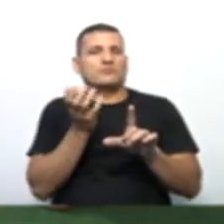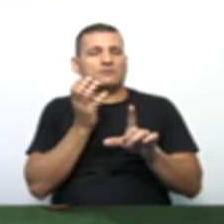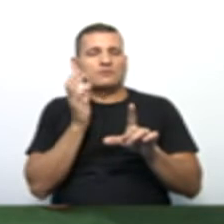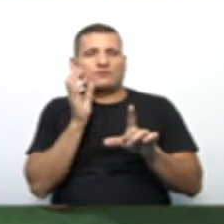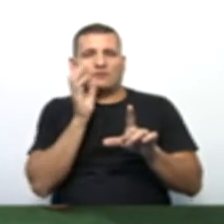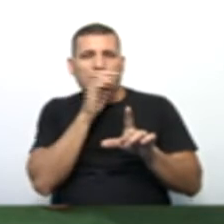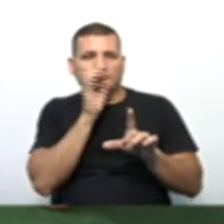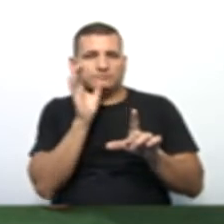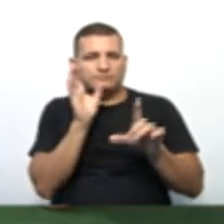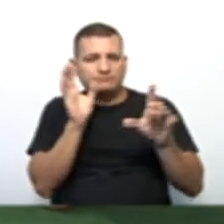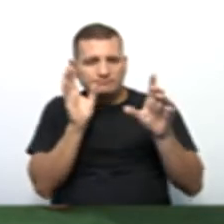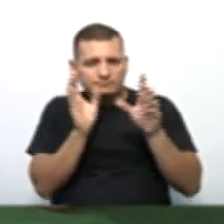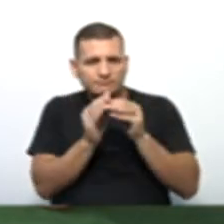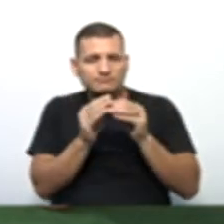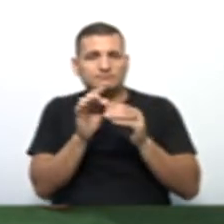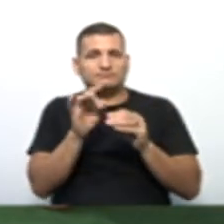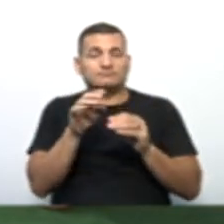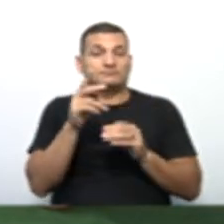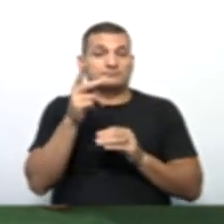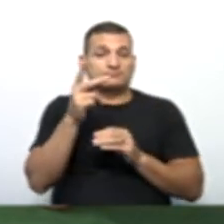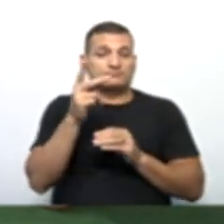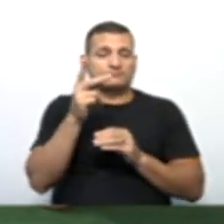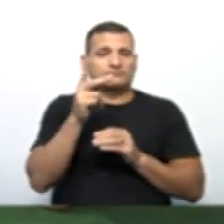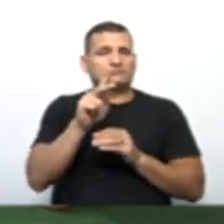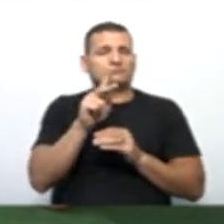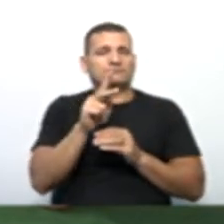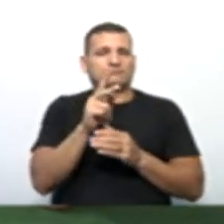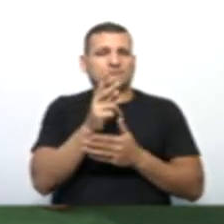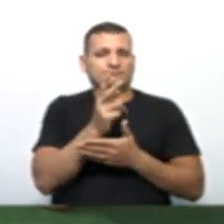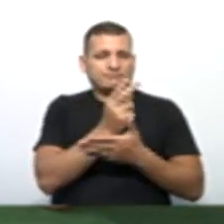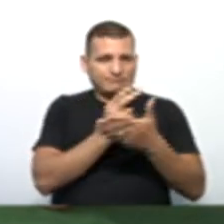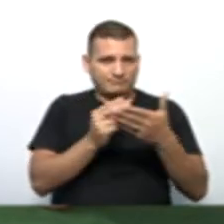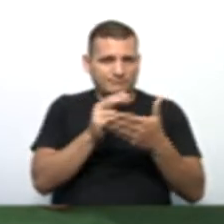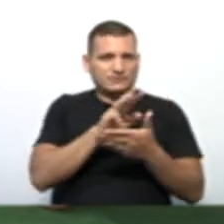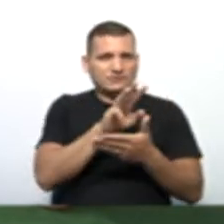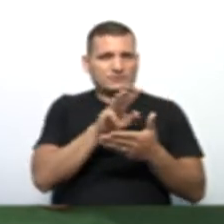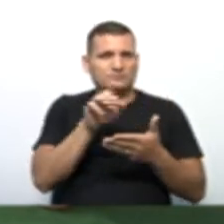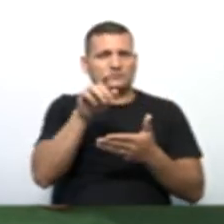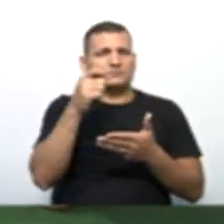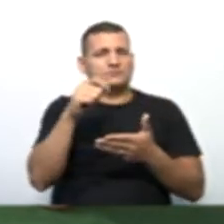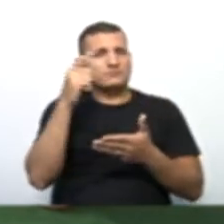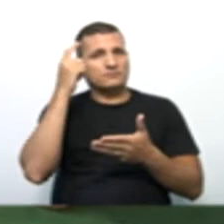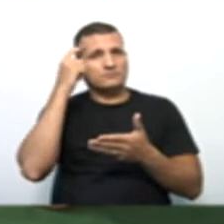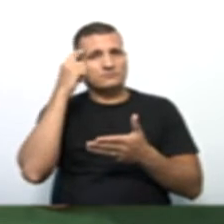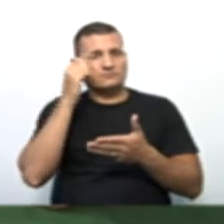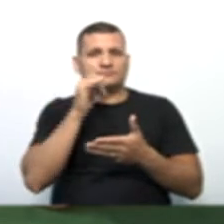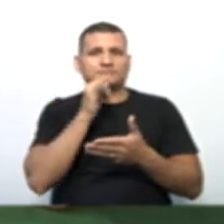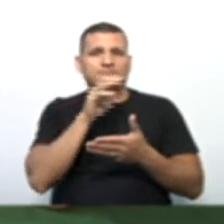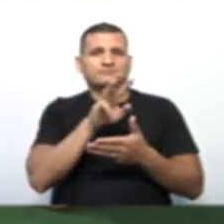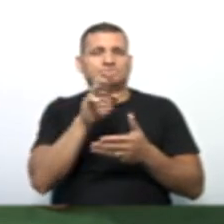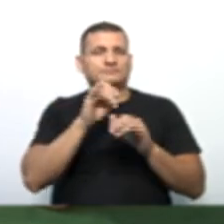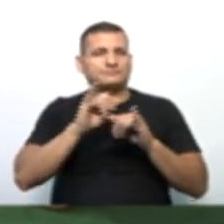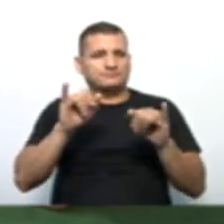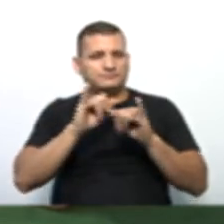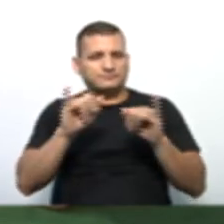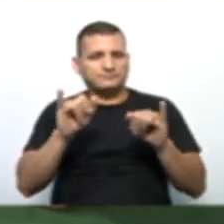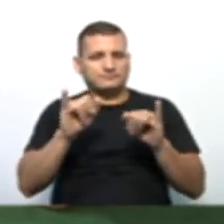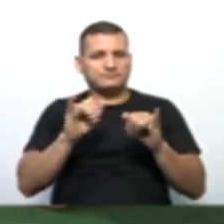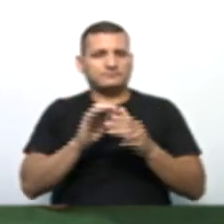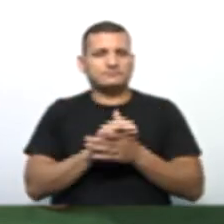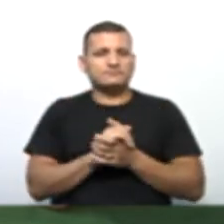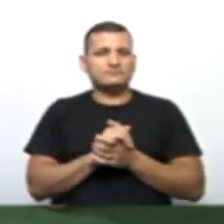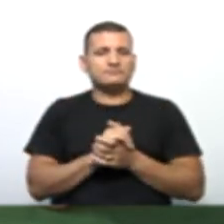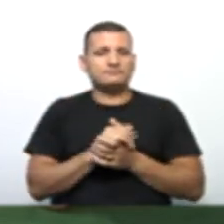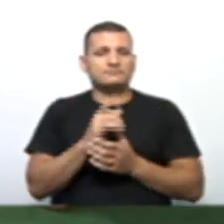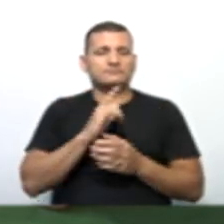então quando você vou montar o seu site você tem pessoas exatamente como eu falei não sai de notícia quando você é do site notícia é